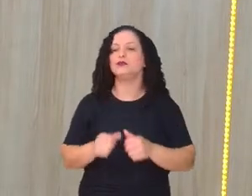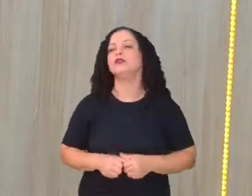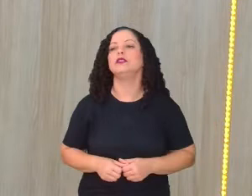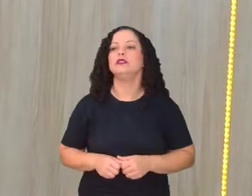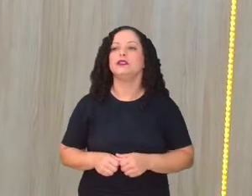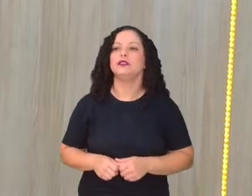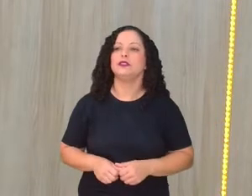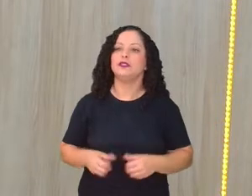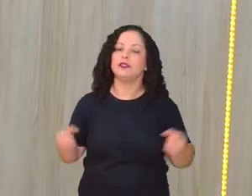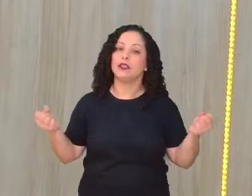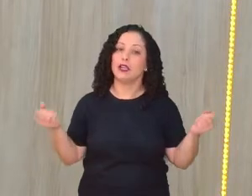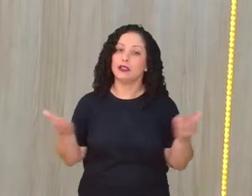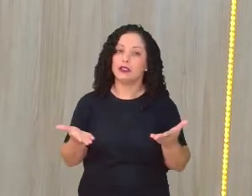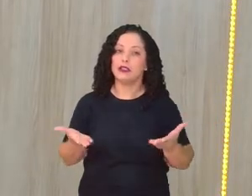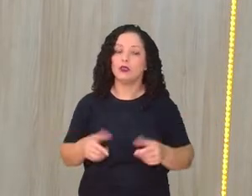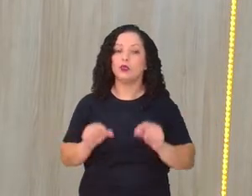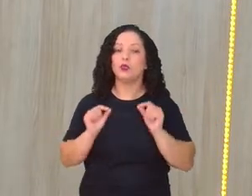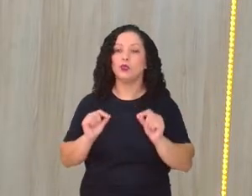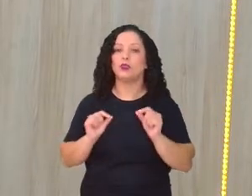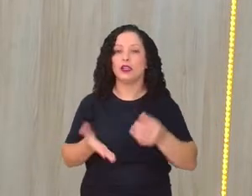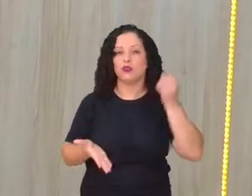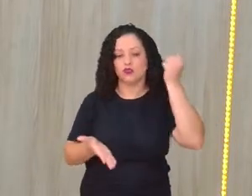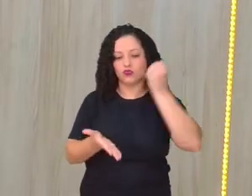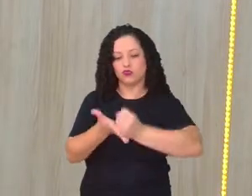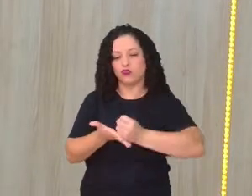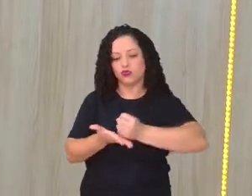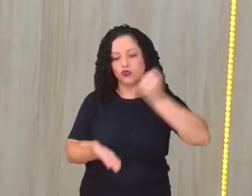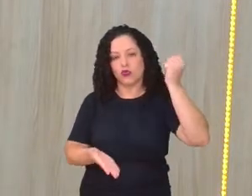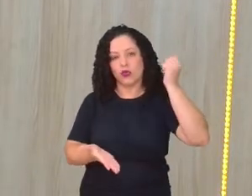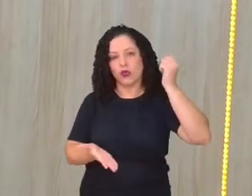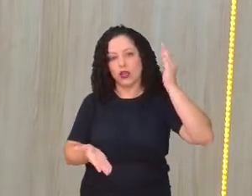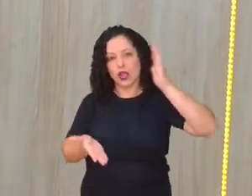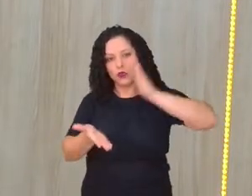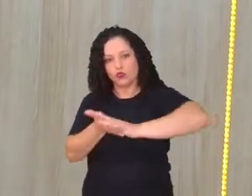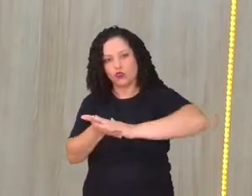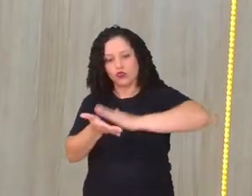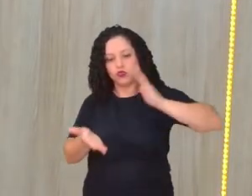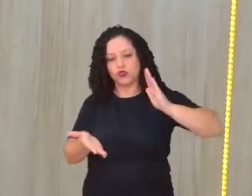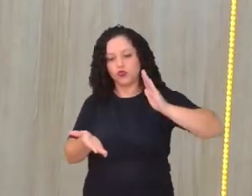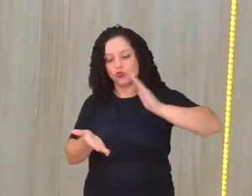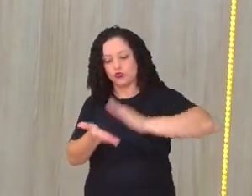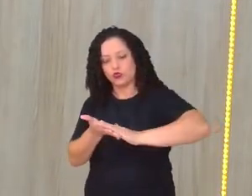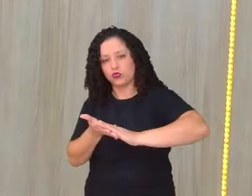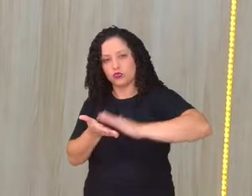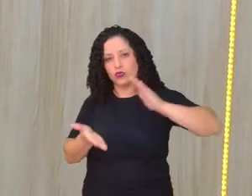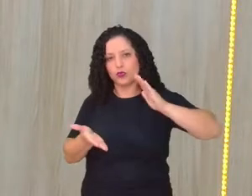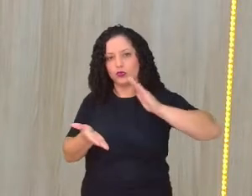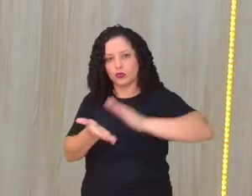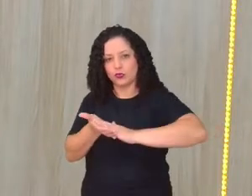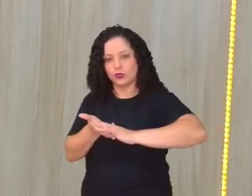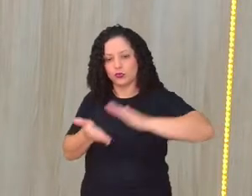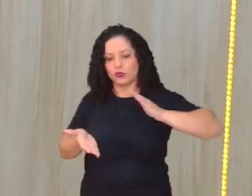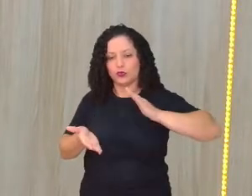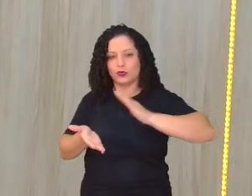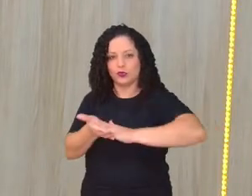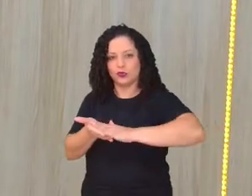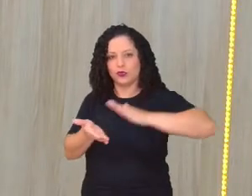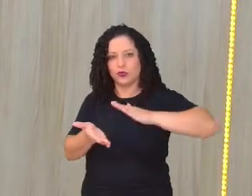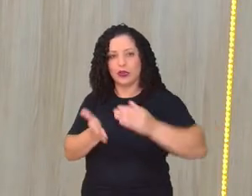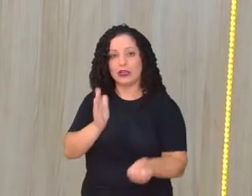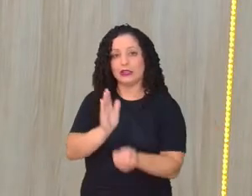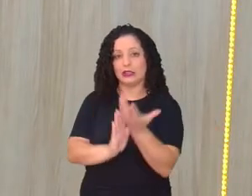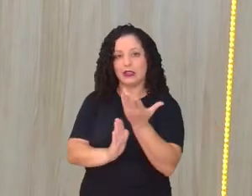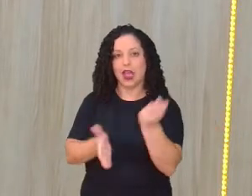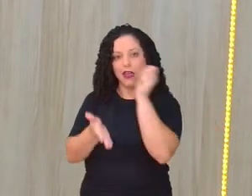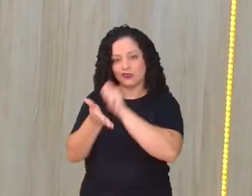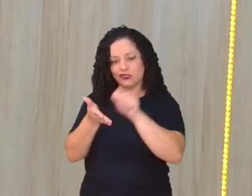eles imprimiam, né, esses sinais nessas placas, dando origem, né, criando aí a